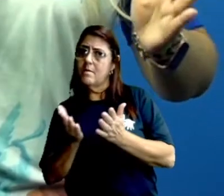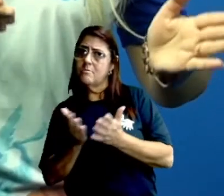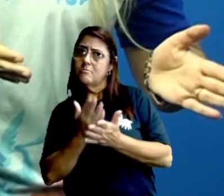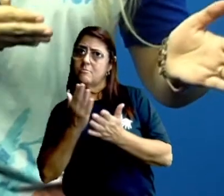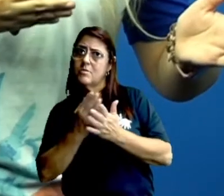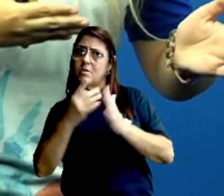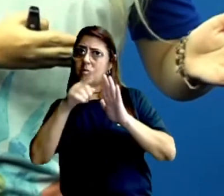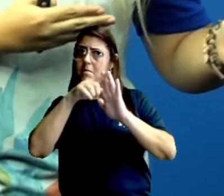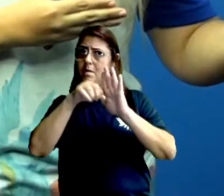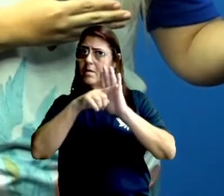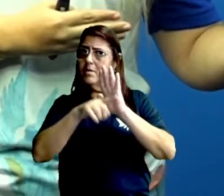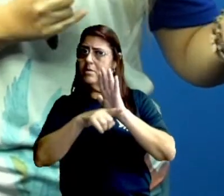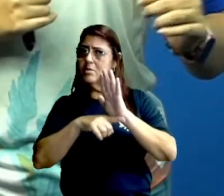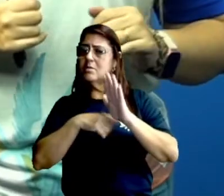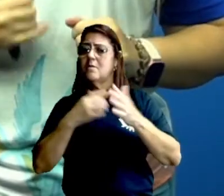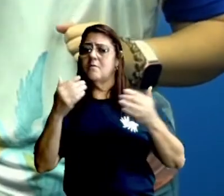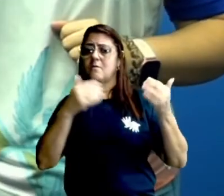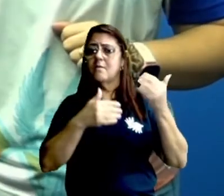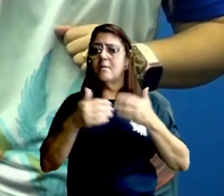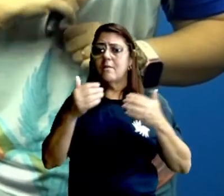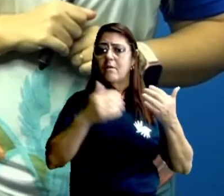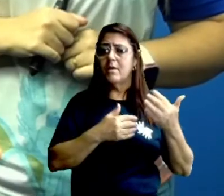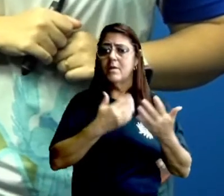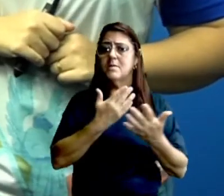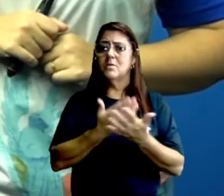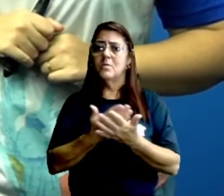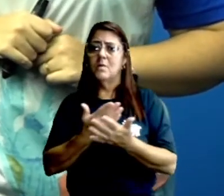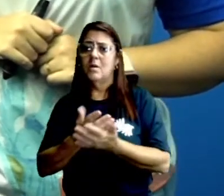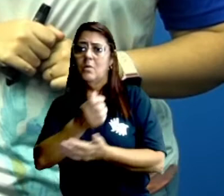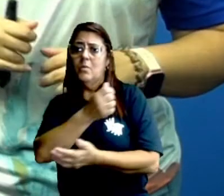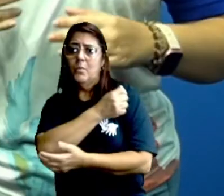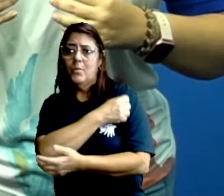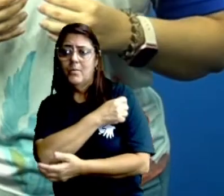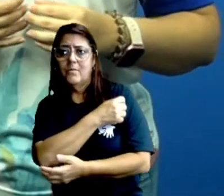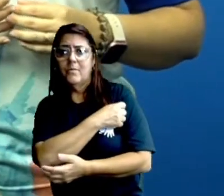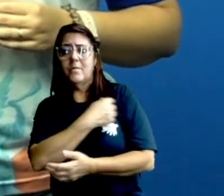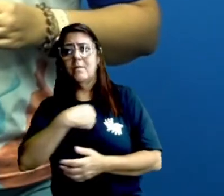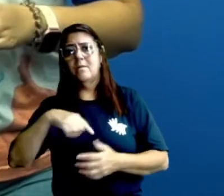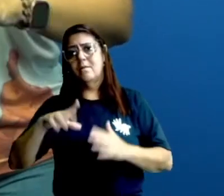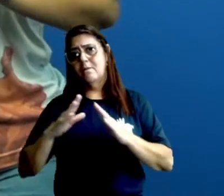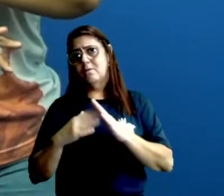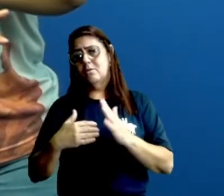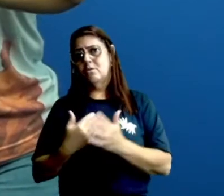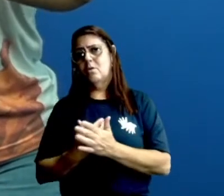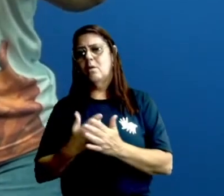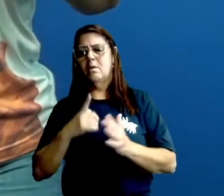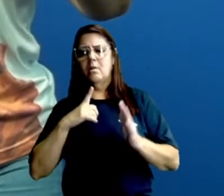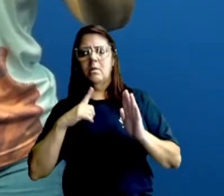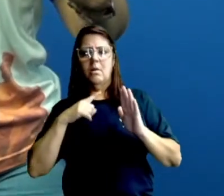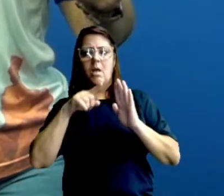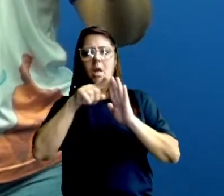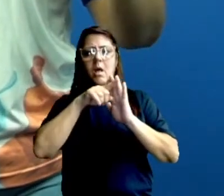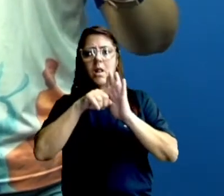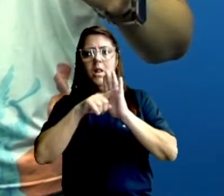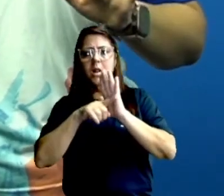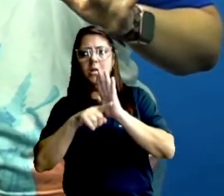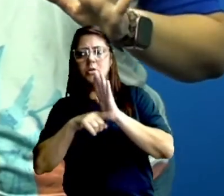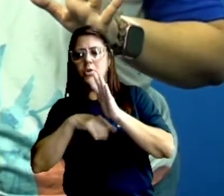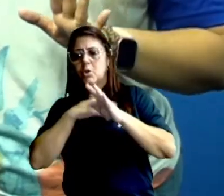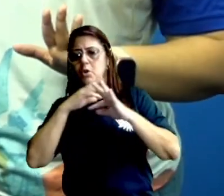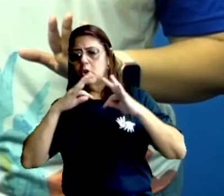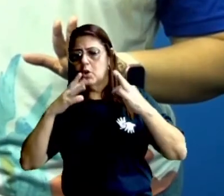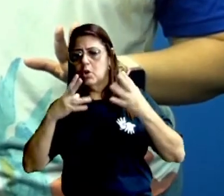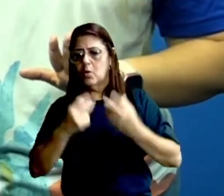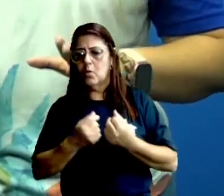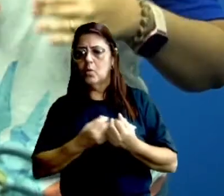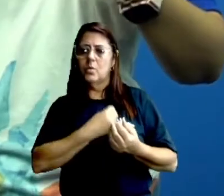lista de frequência daqueles que estão participando. Então, nós temos listas em todos os lugares da